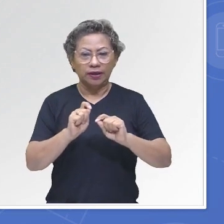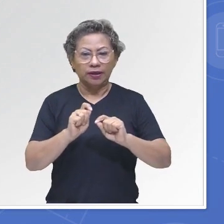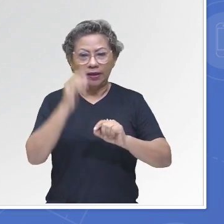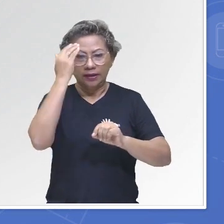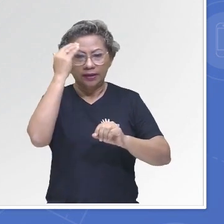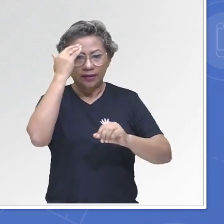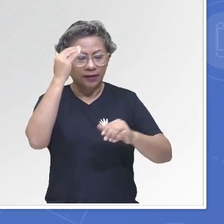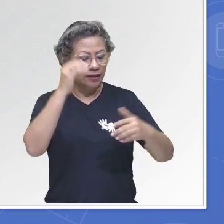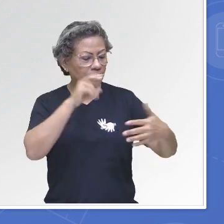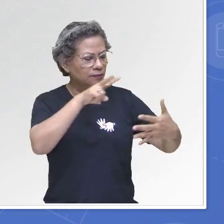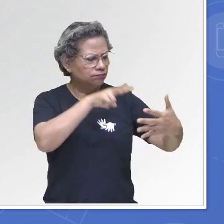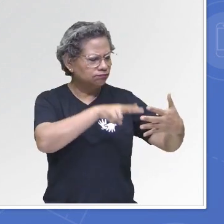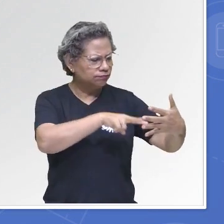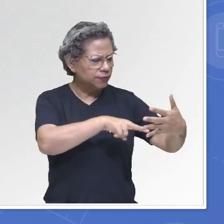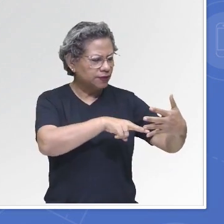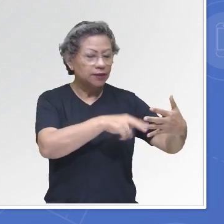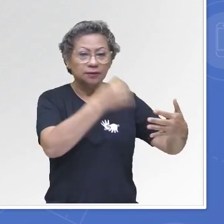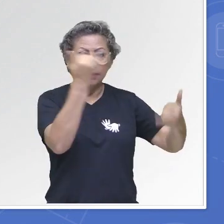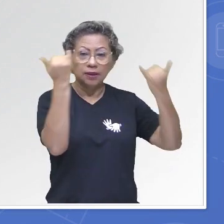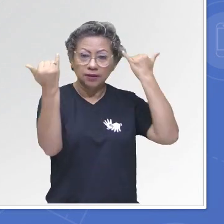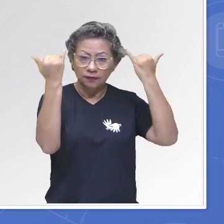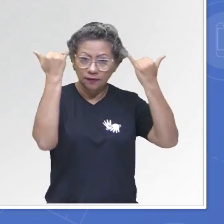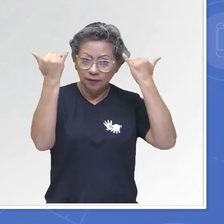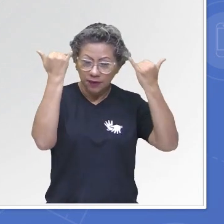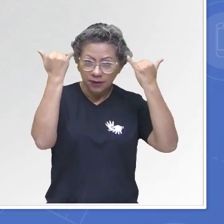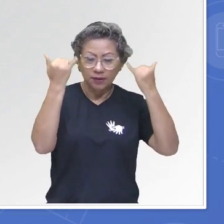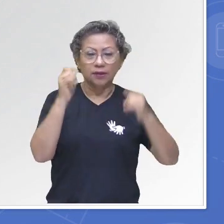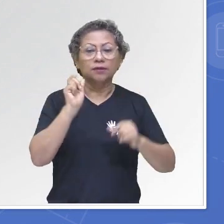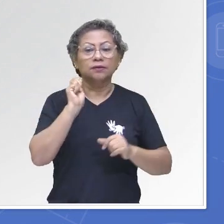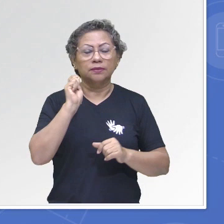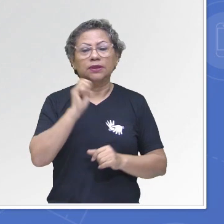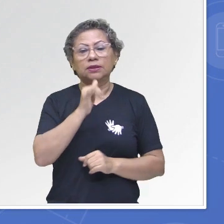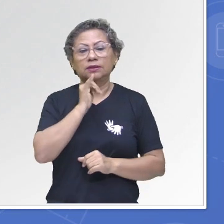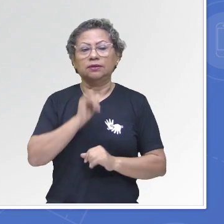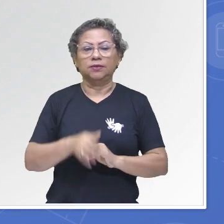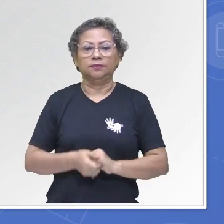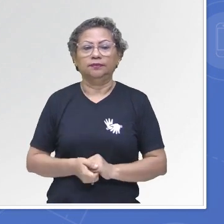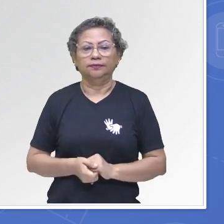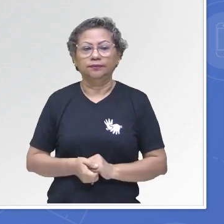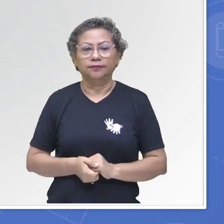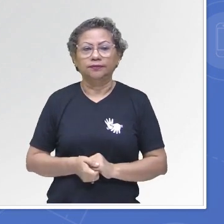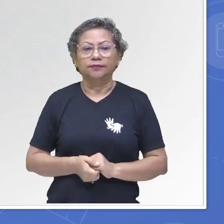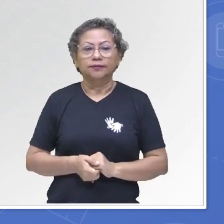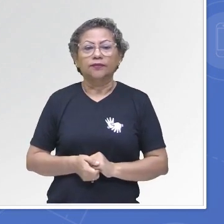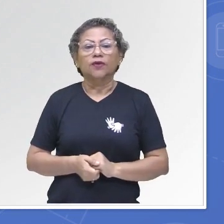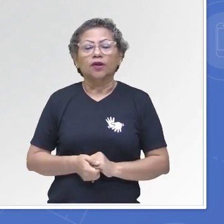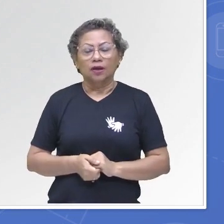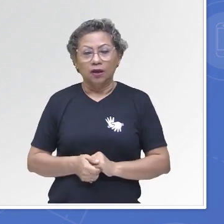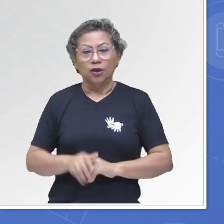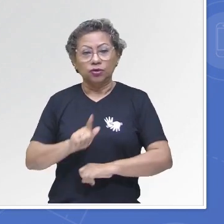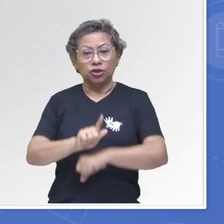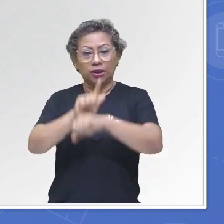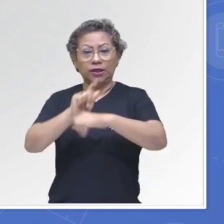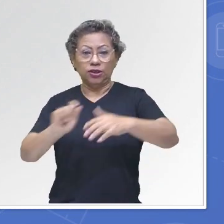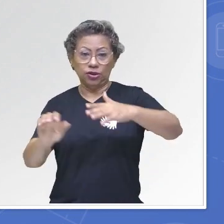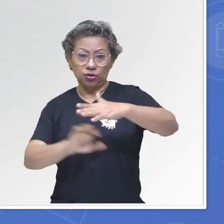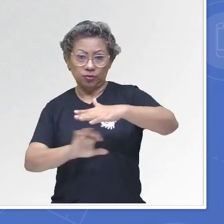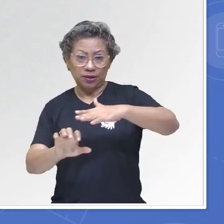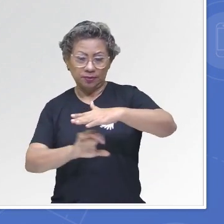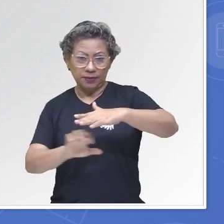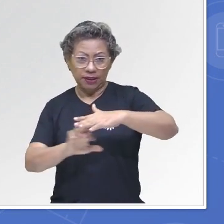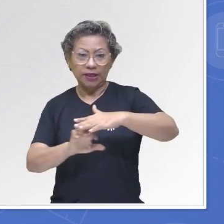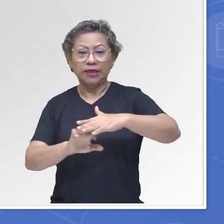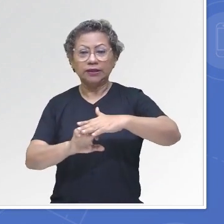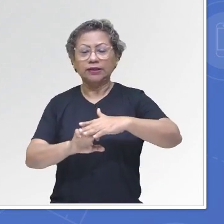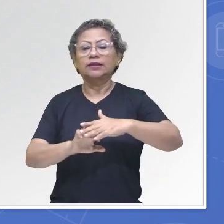população e o que vai ser entendido como amostra. Olha só esse exemplo aí. O gerente de uma empresa, com um total de